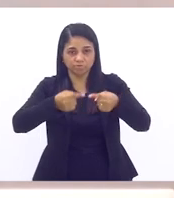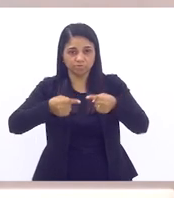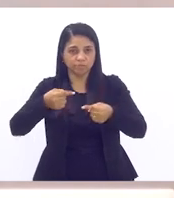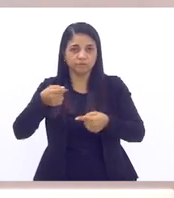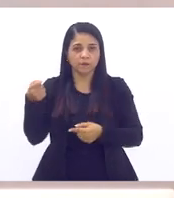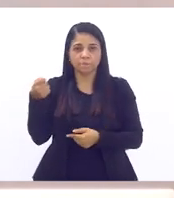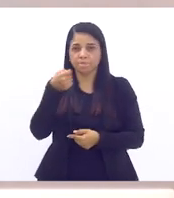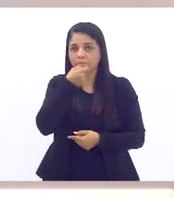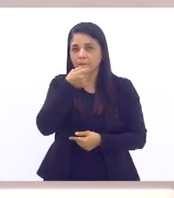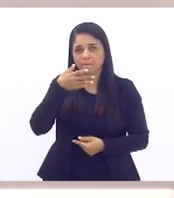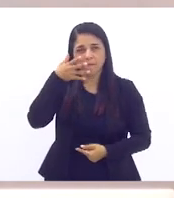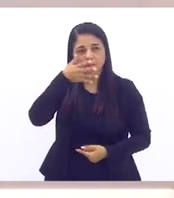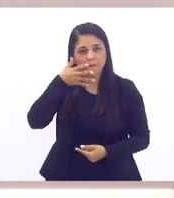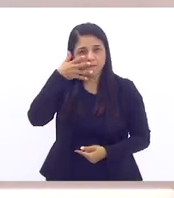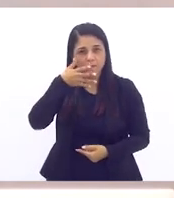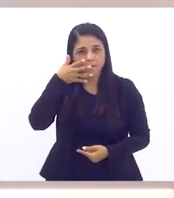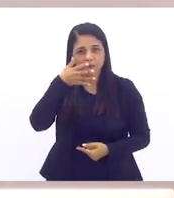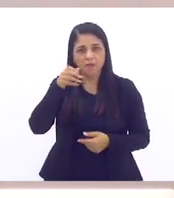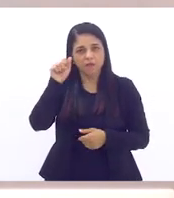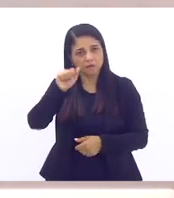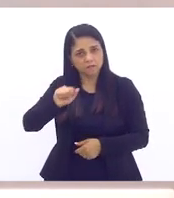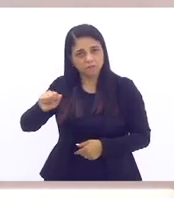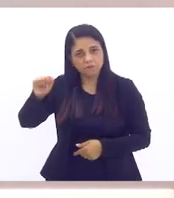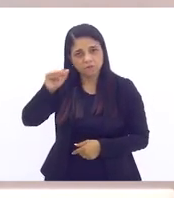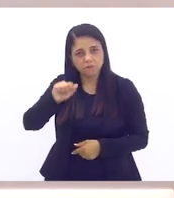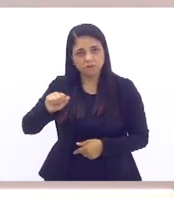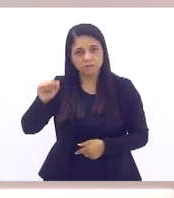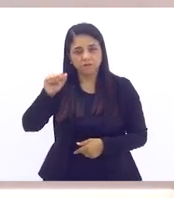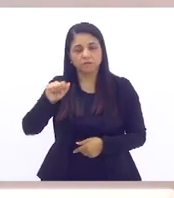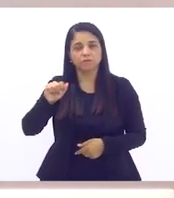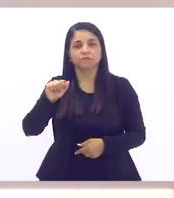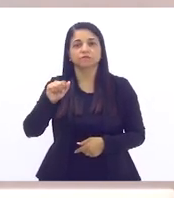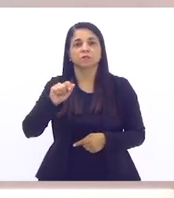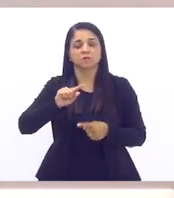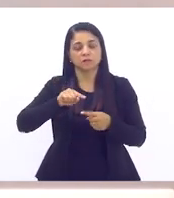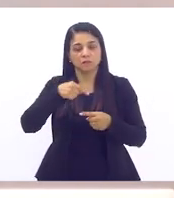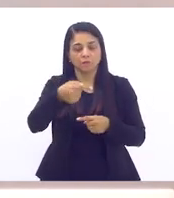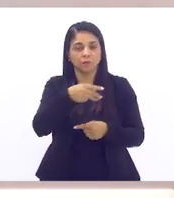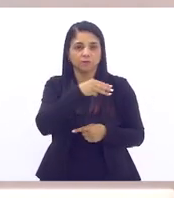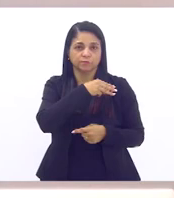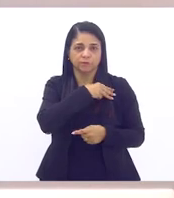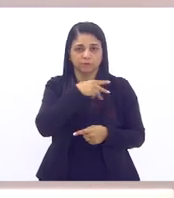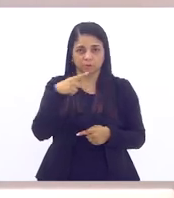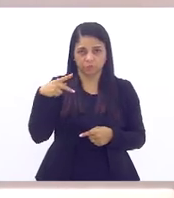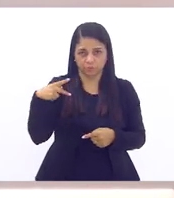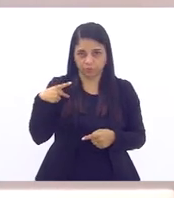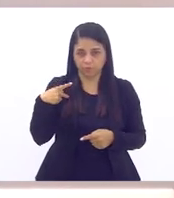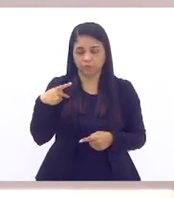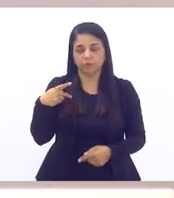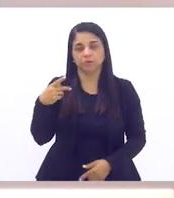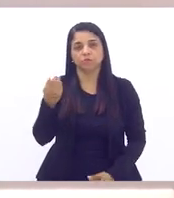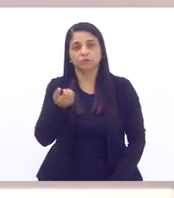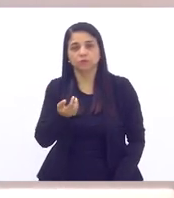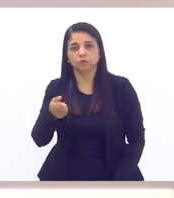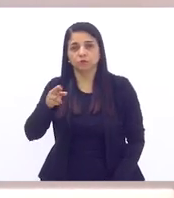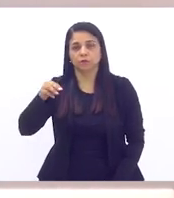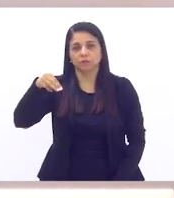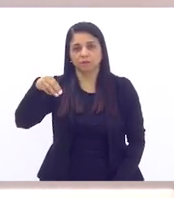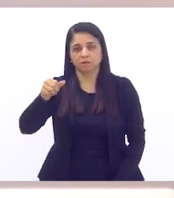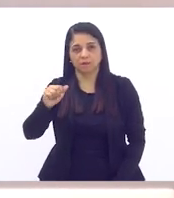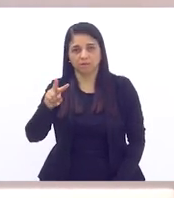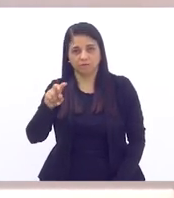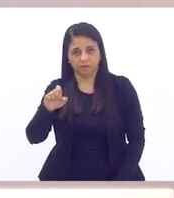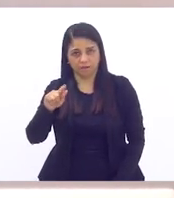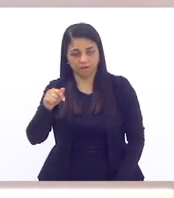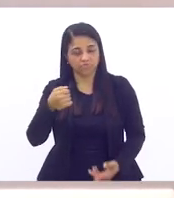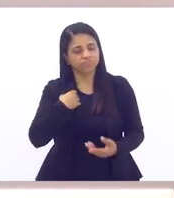a palavra para Associação depois para o ministério público para o Dr navega mais uma vez seja muito bem